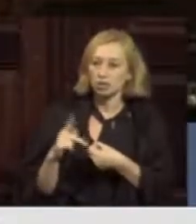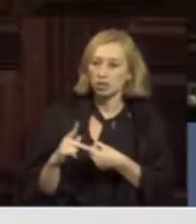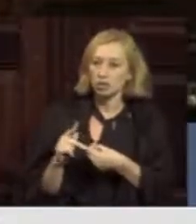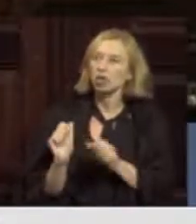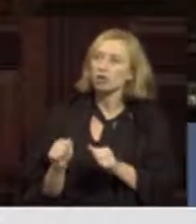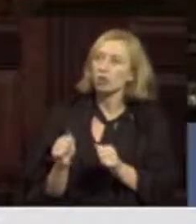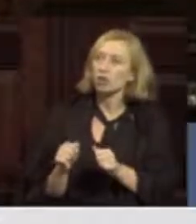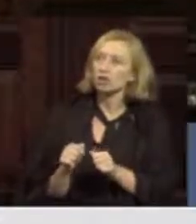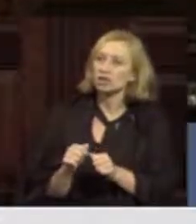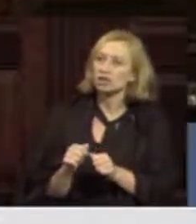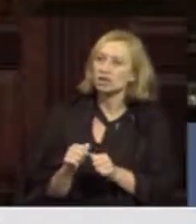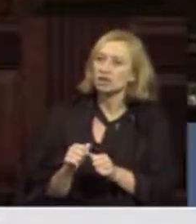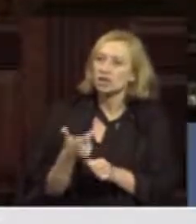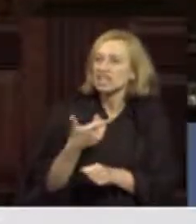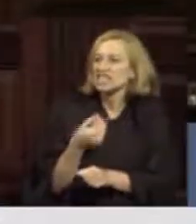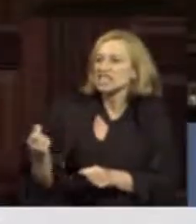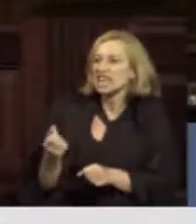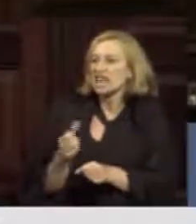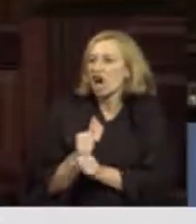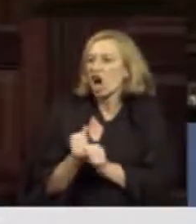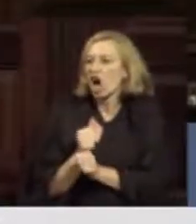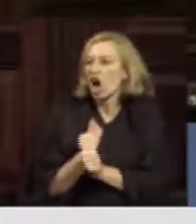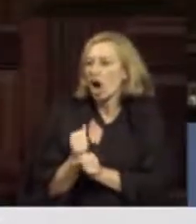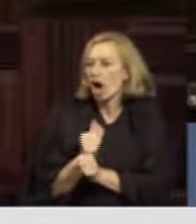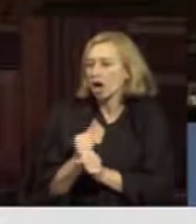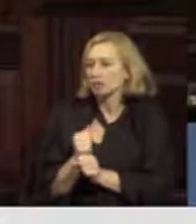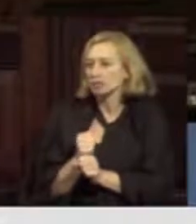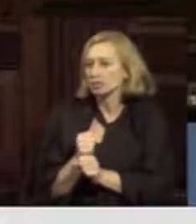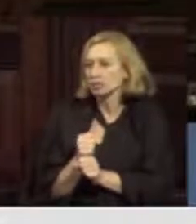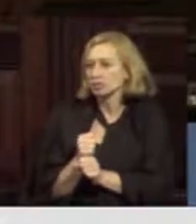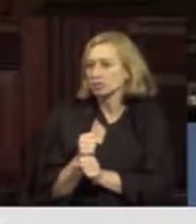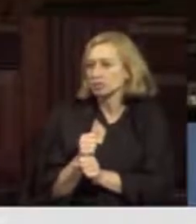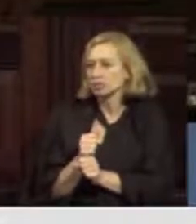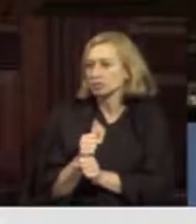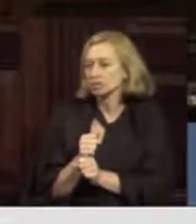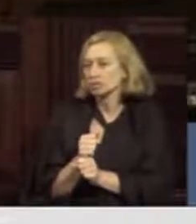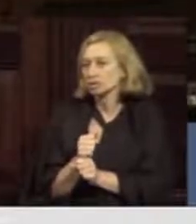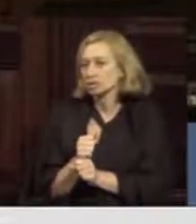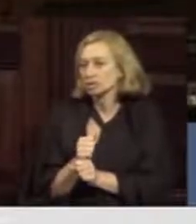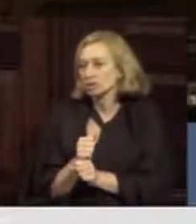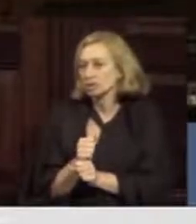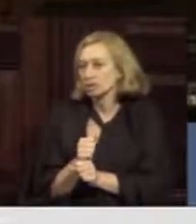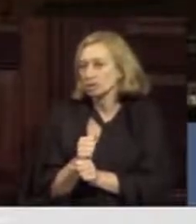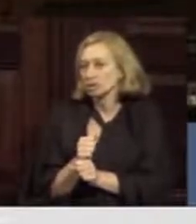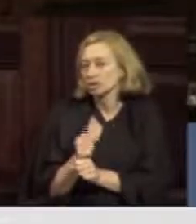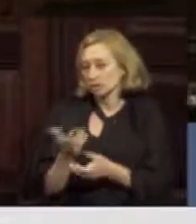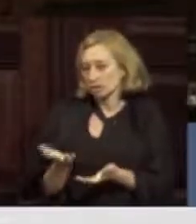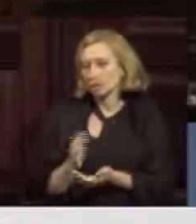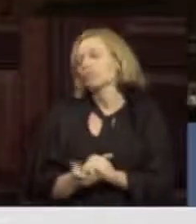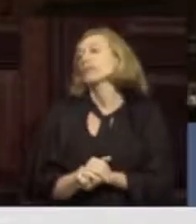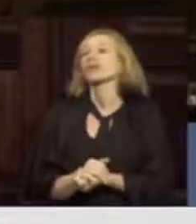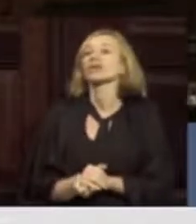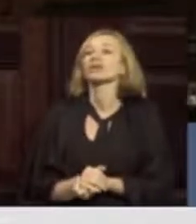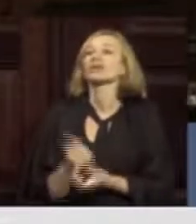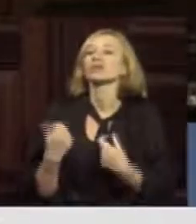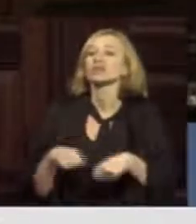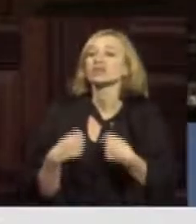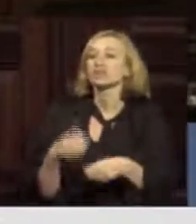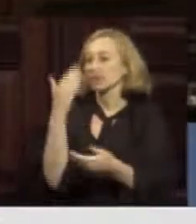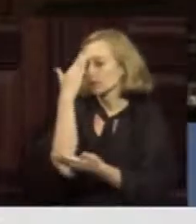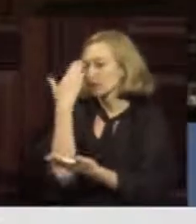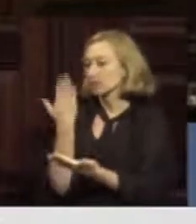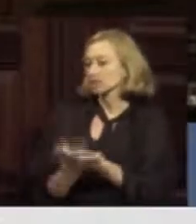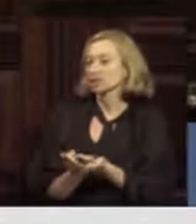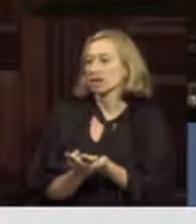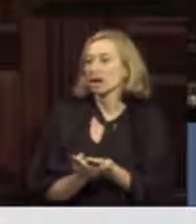20, 30, 40, 100 anos, mas o petróleo terá fim um dia, a criatividade não terá fim. É preciso acreditar num